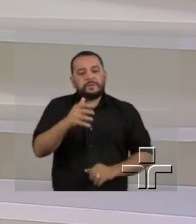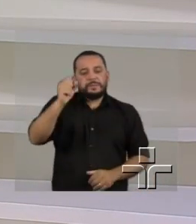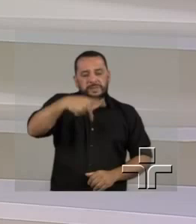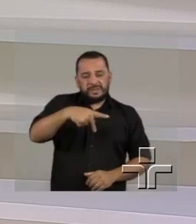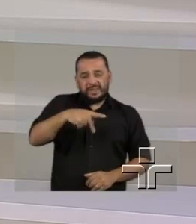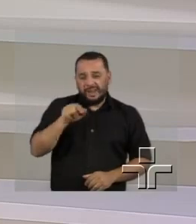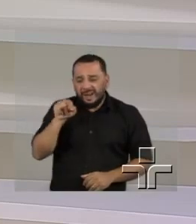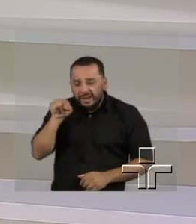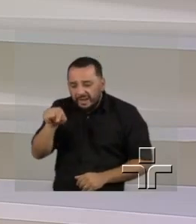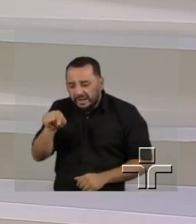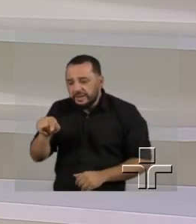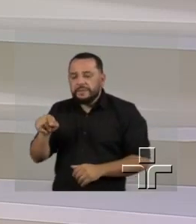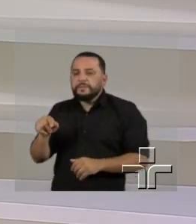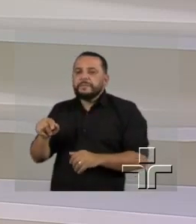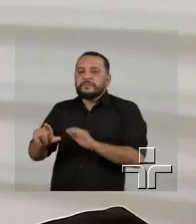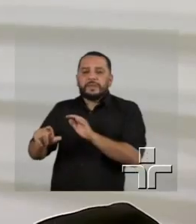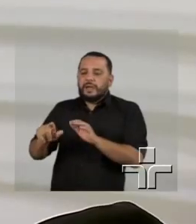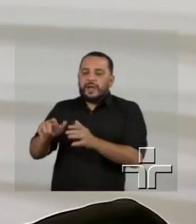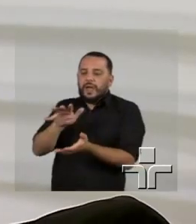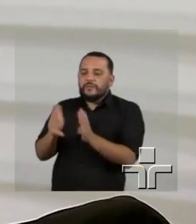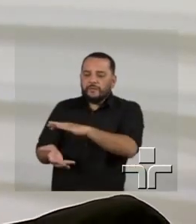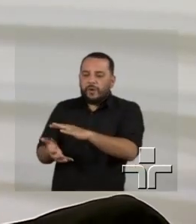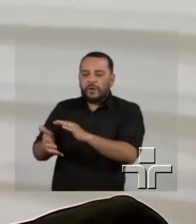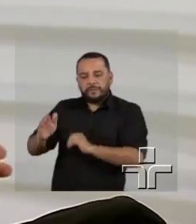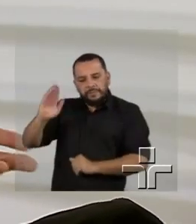Câmara, ela